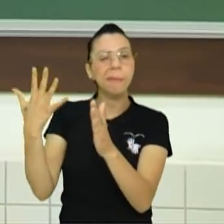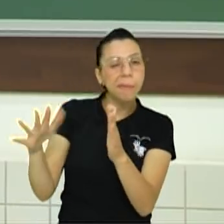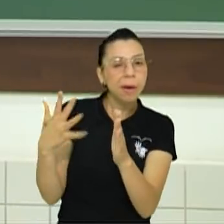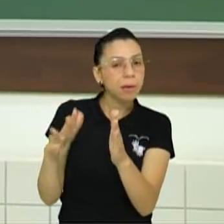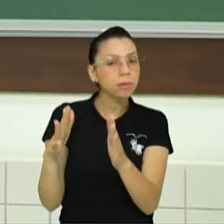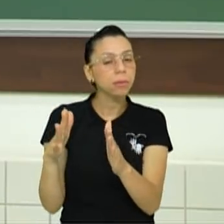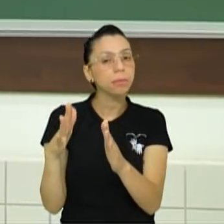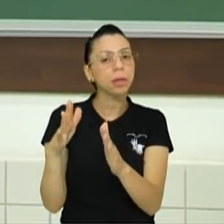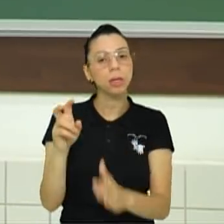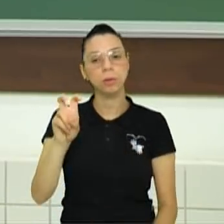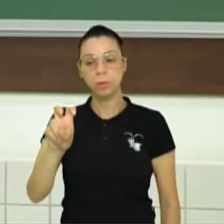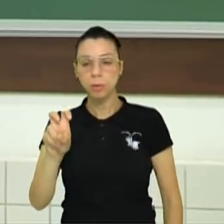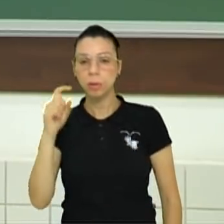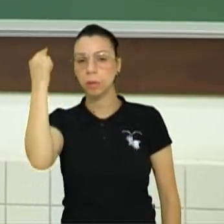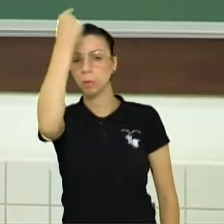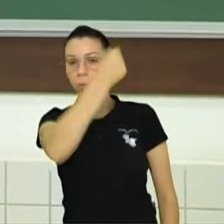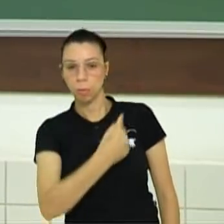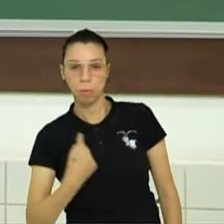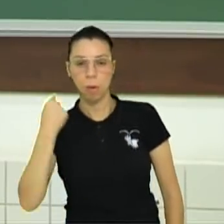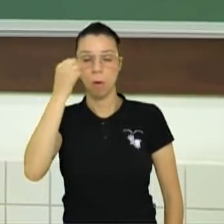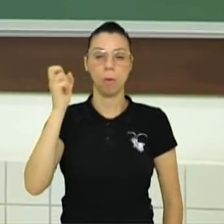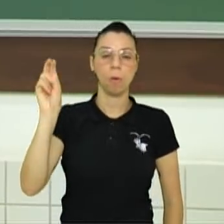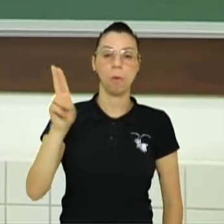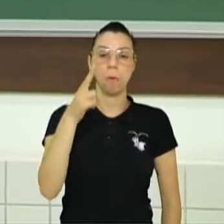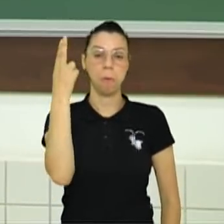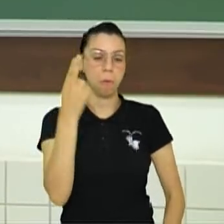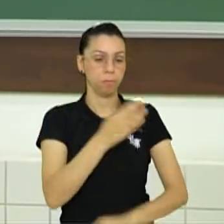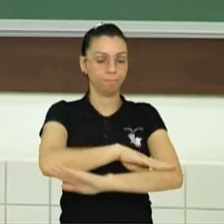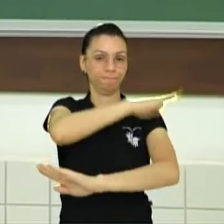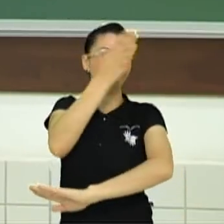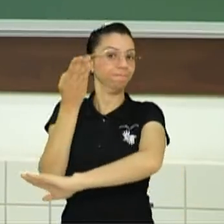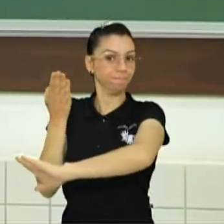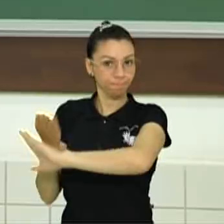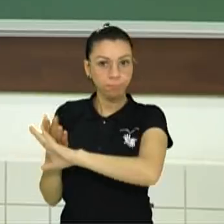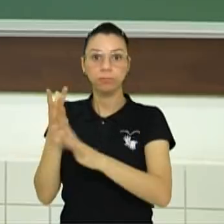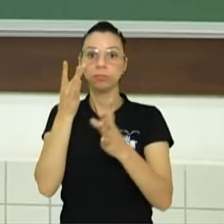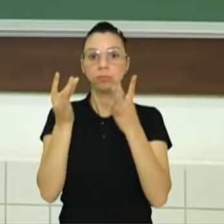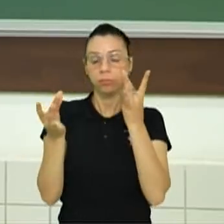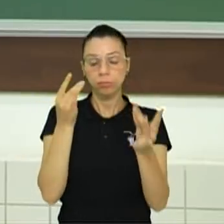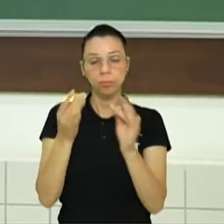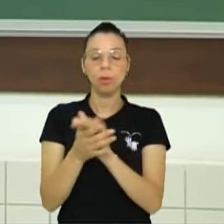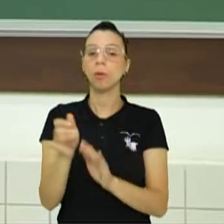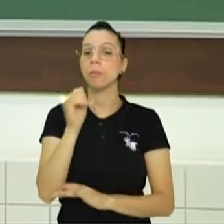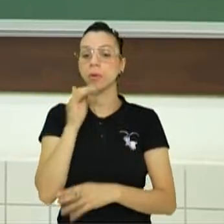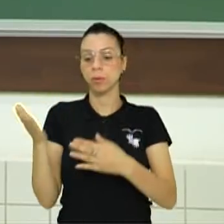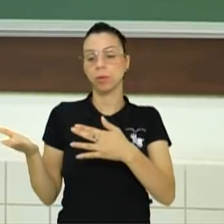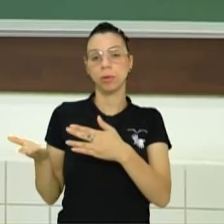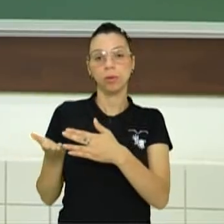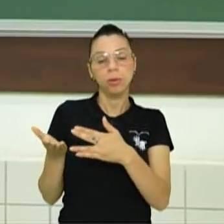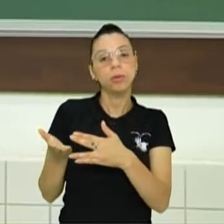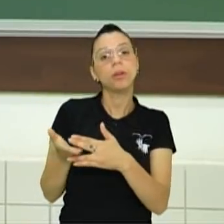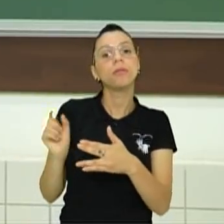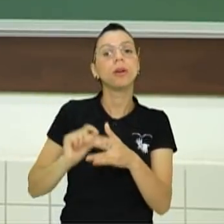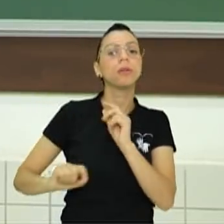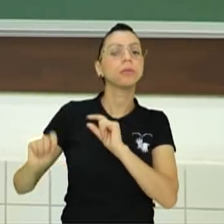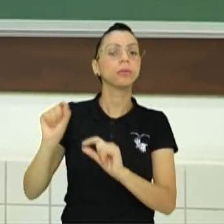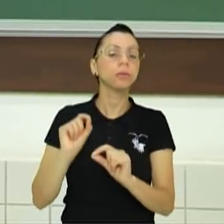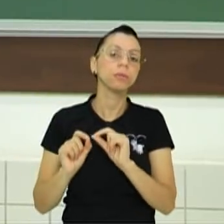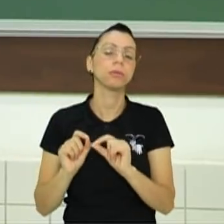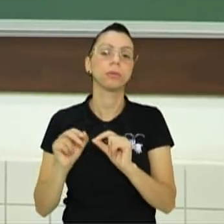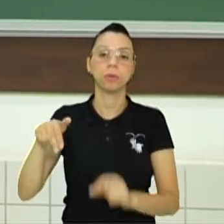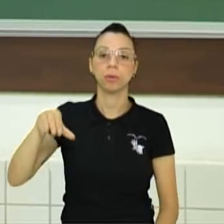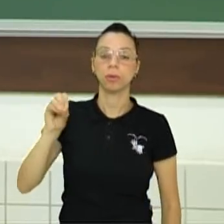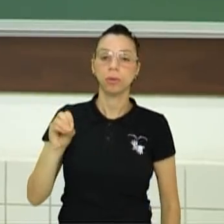5 horas ou um dia inteiro. No intervalo desse teatro No, eles colocam